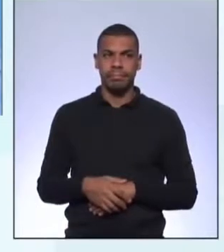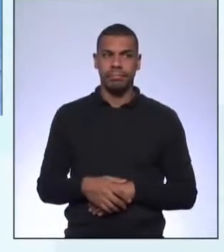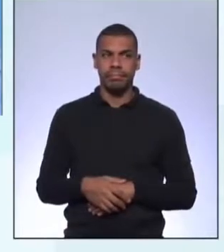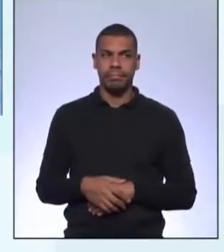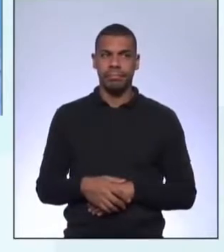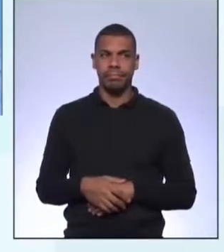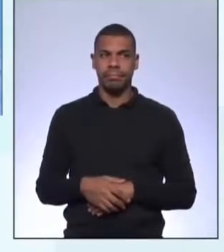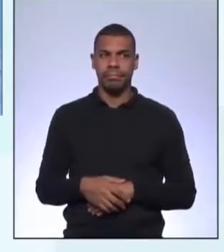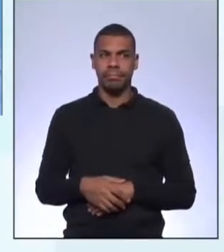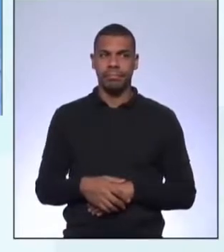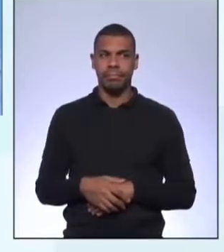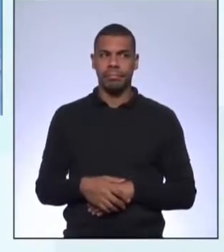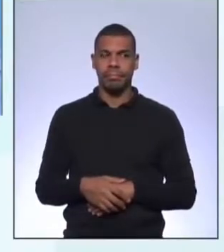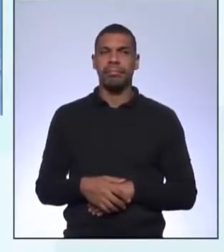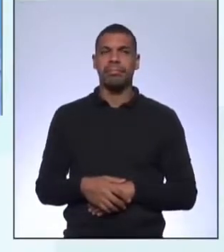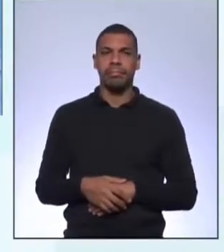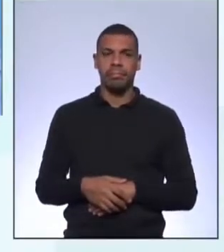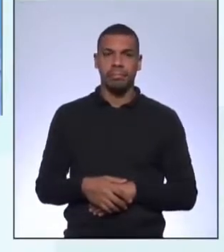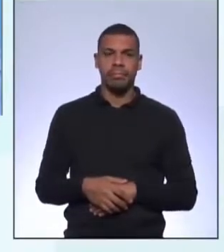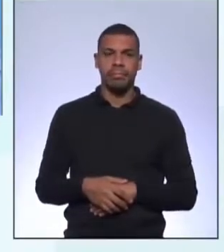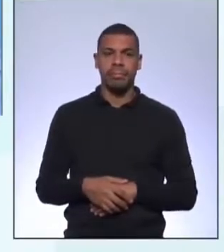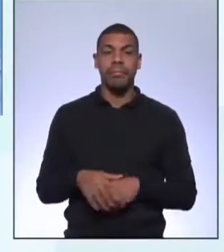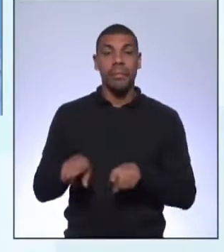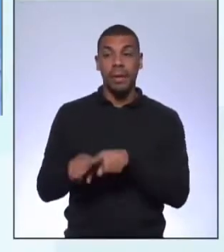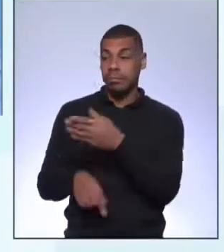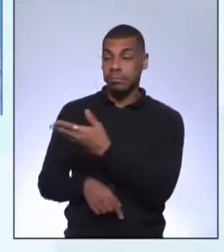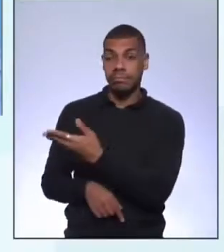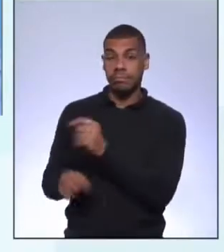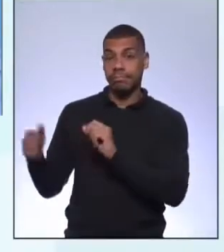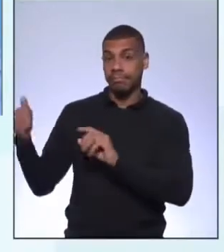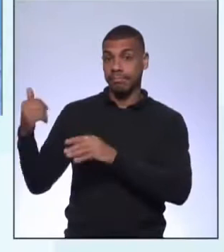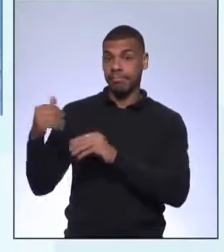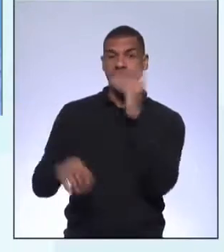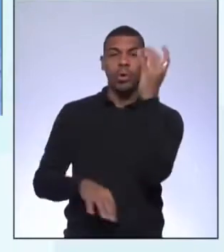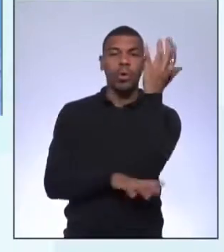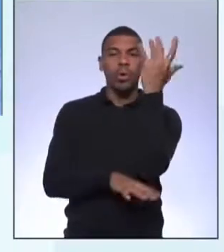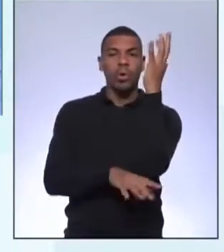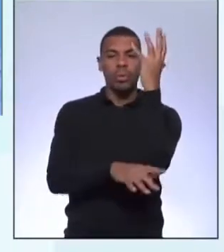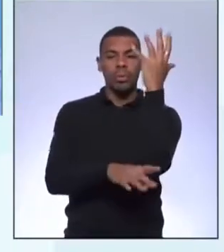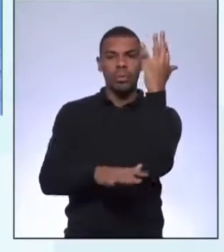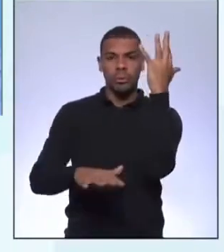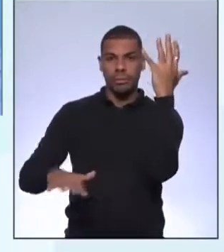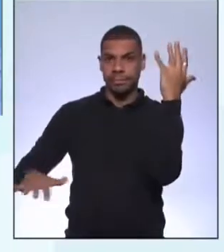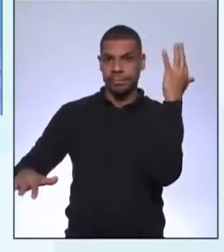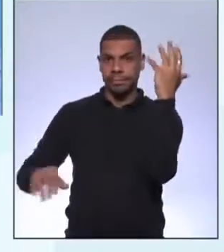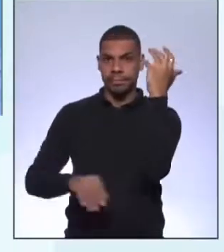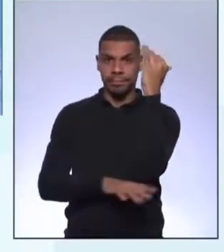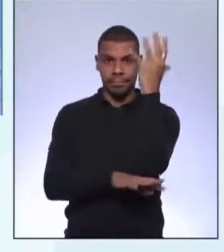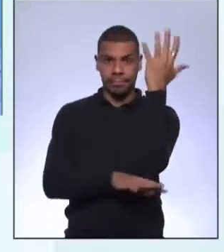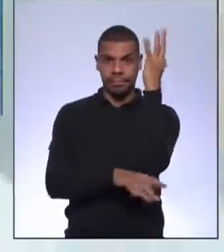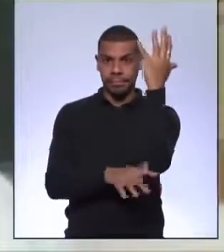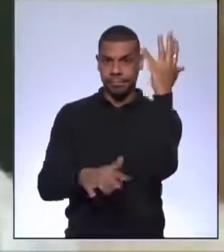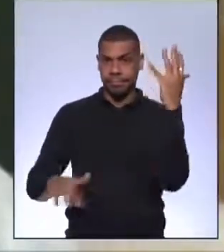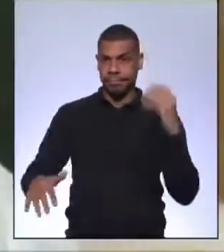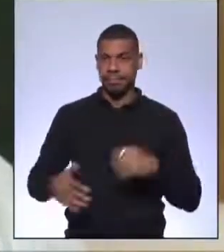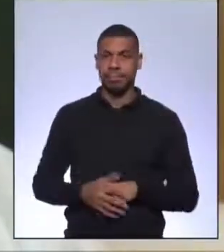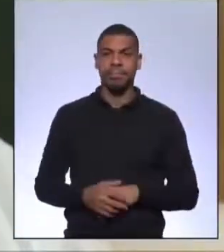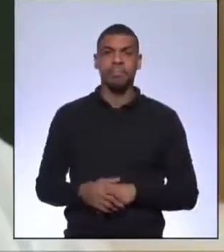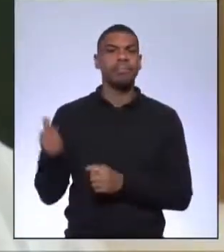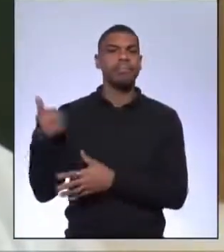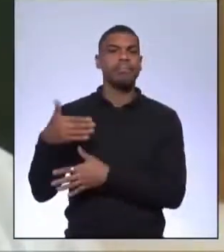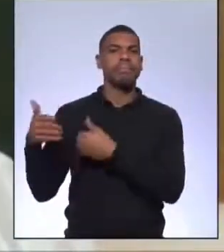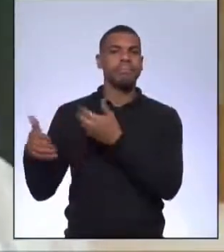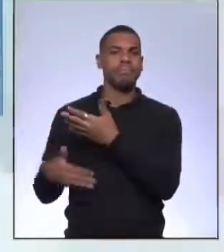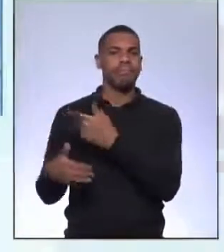E só para vocês lembrarem, né, no slide 19 tem uma fotinho da Mata Atlântica. No slide 19, por